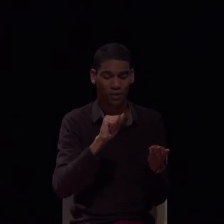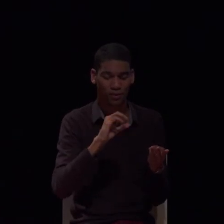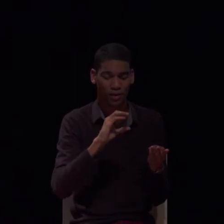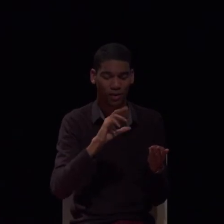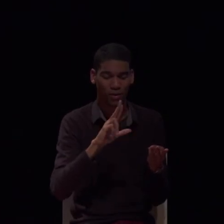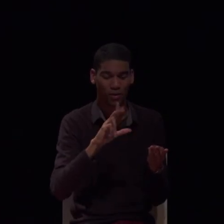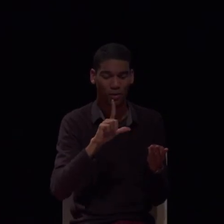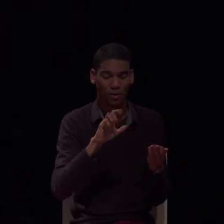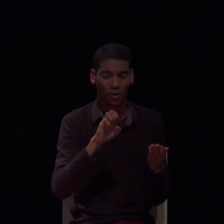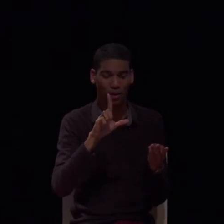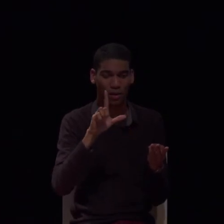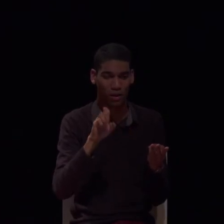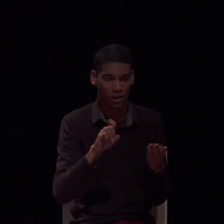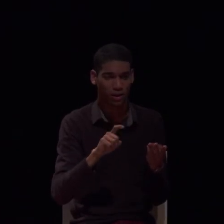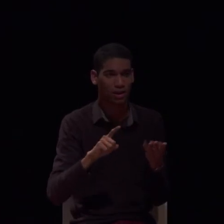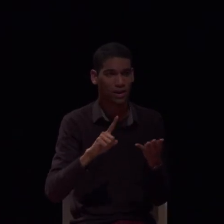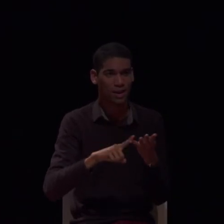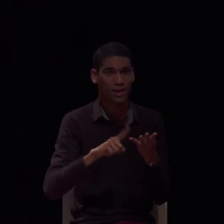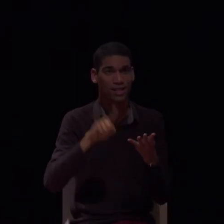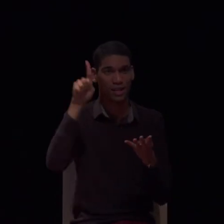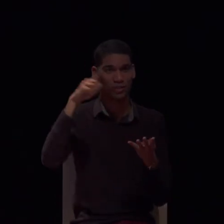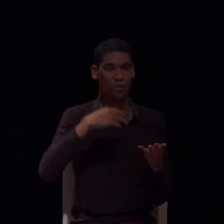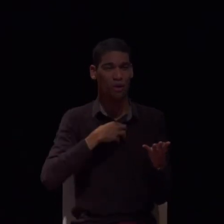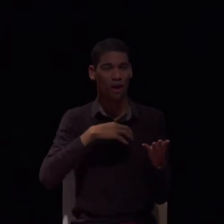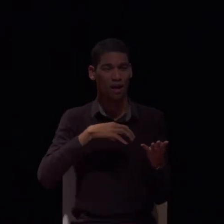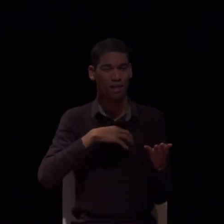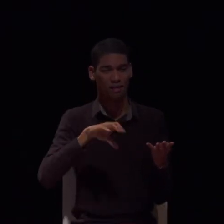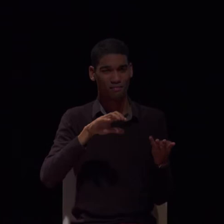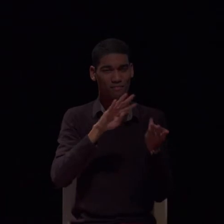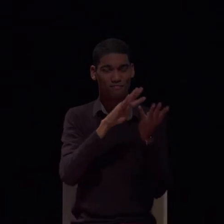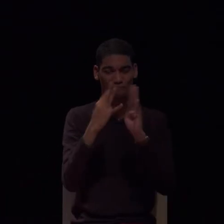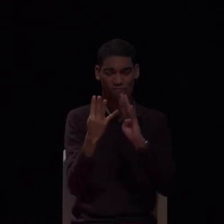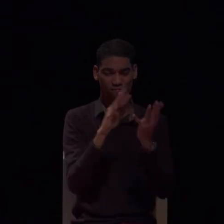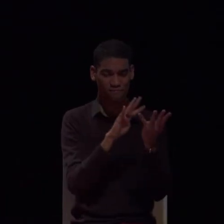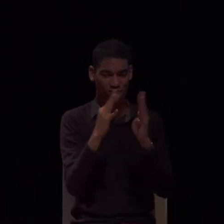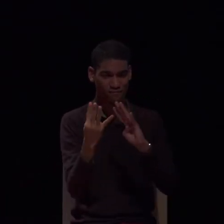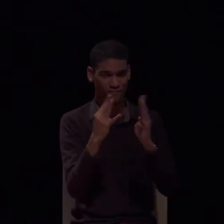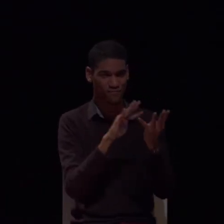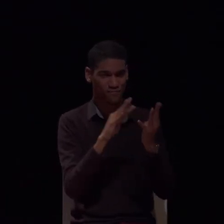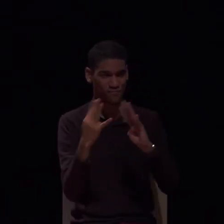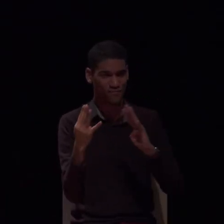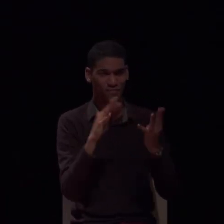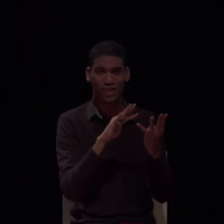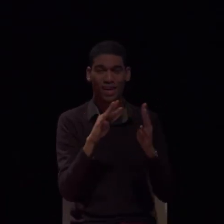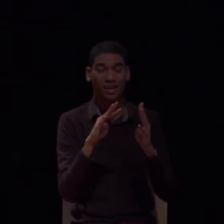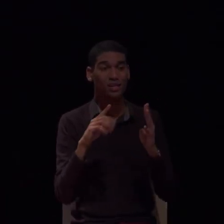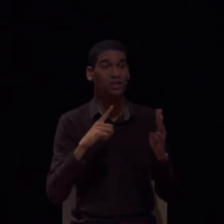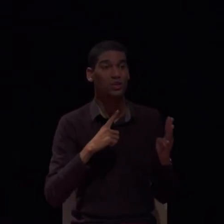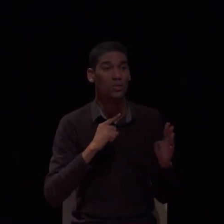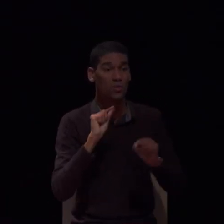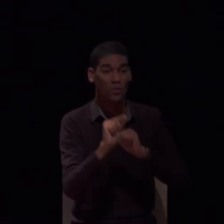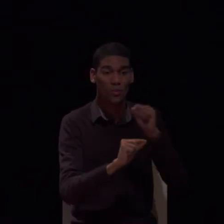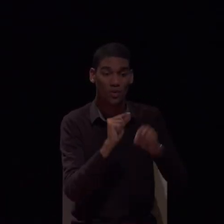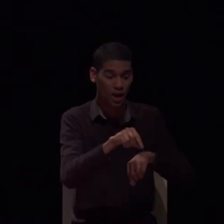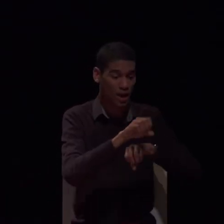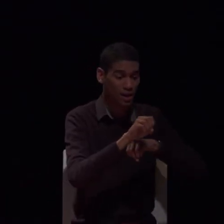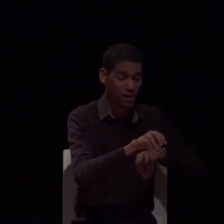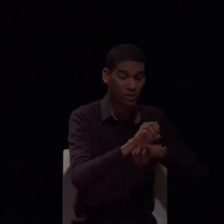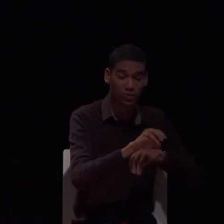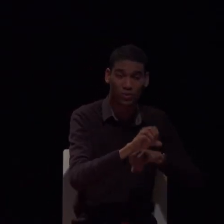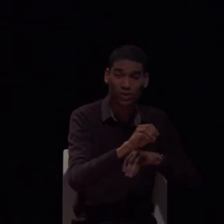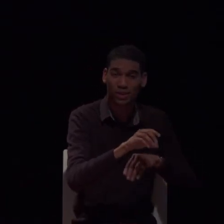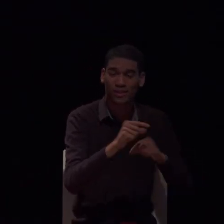que do recôncavo baiano brasileiro que é um espaço onde essa relação de educação tem muito